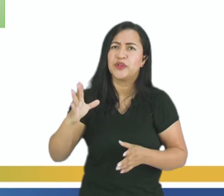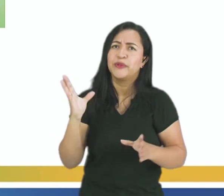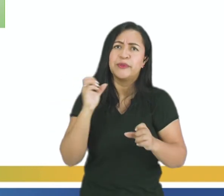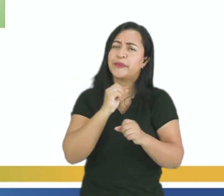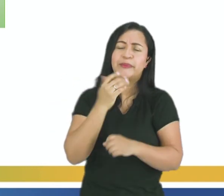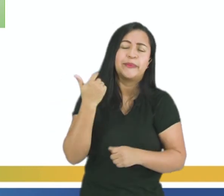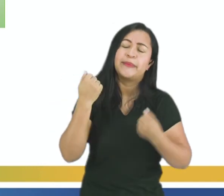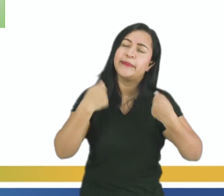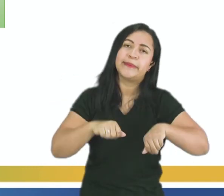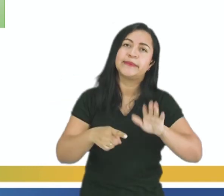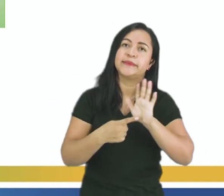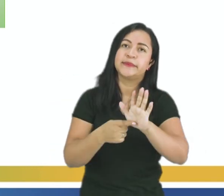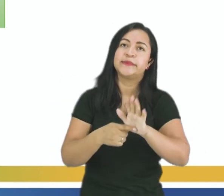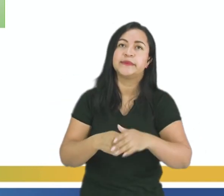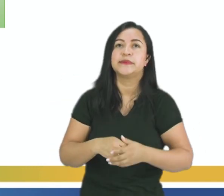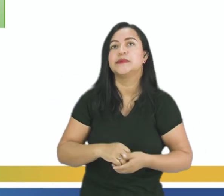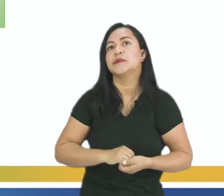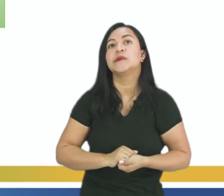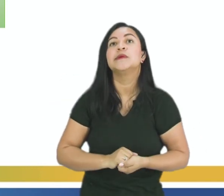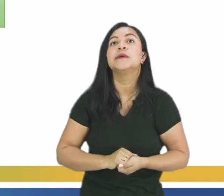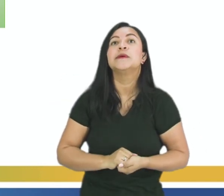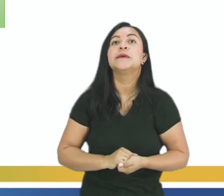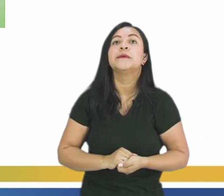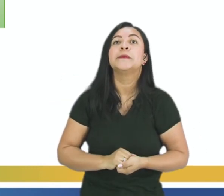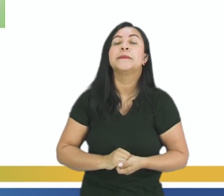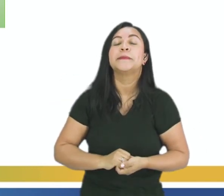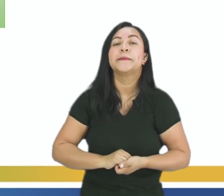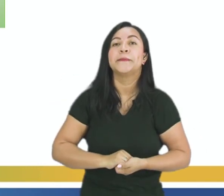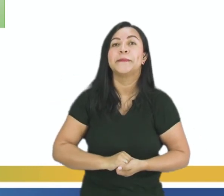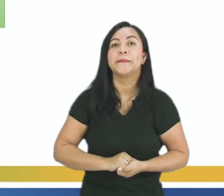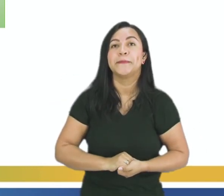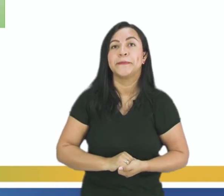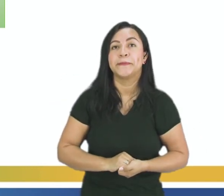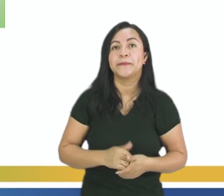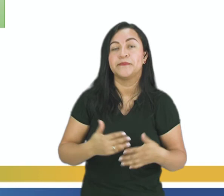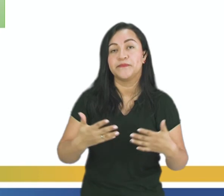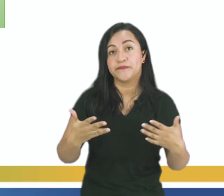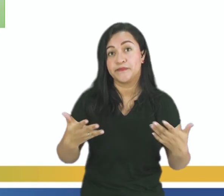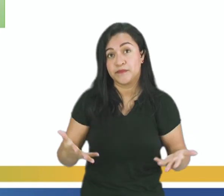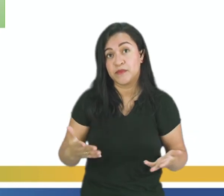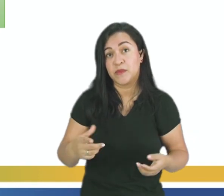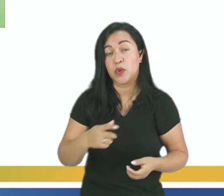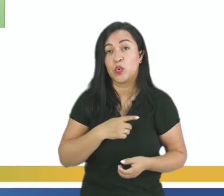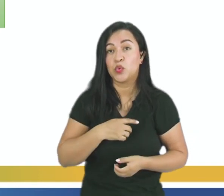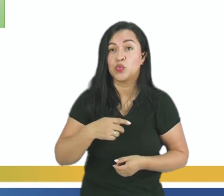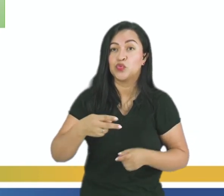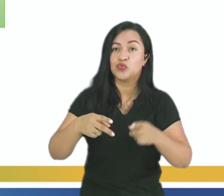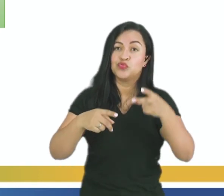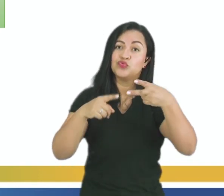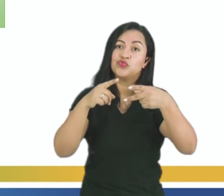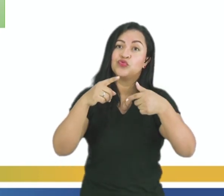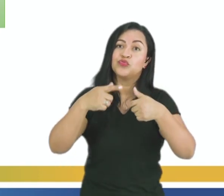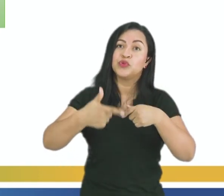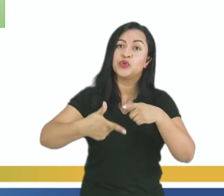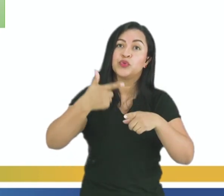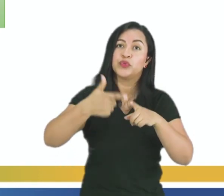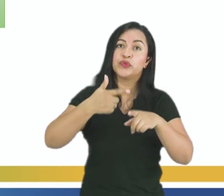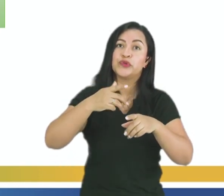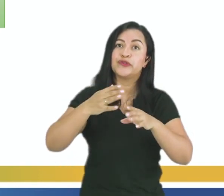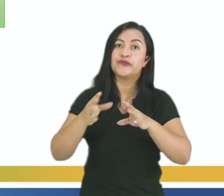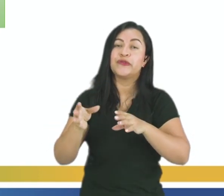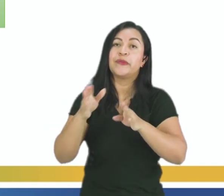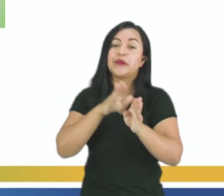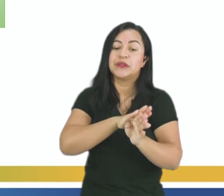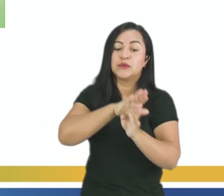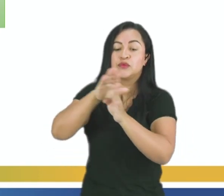aparecer. 50 menos 36 é igual a 14. Então, o nosso número 2, que está multiplicando s, vai passar para o outro